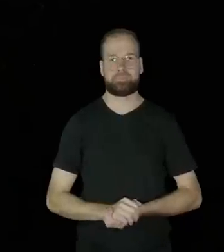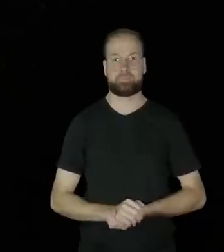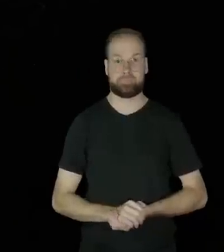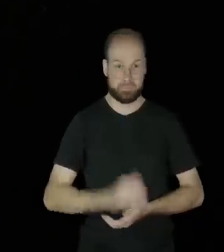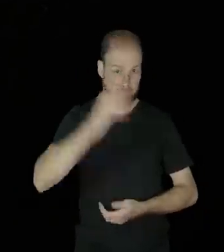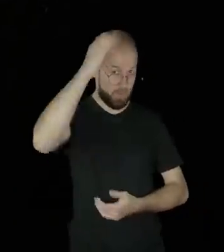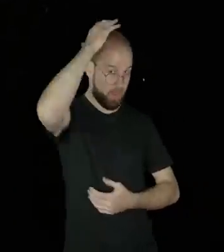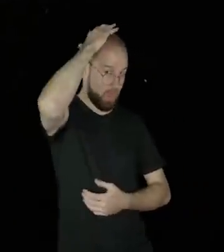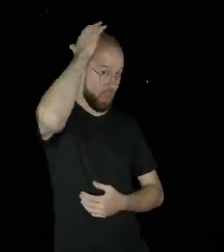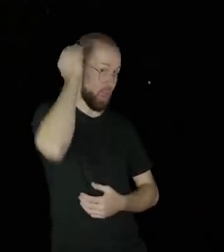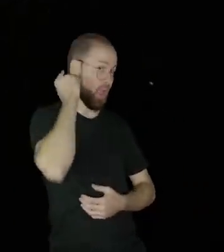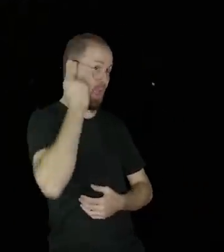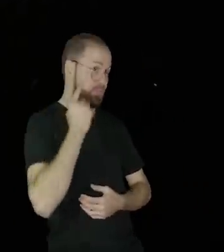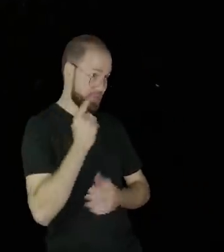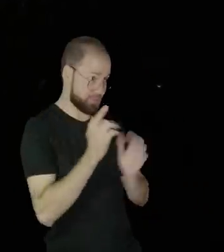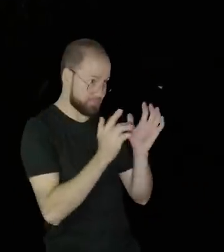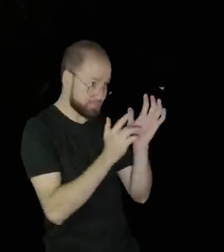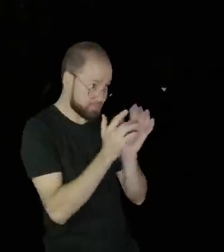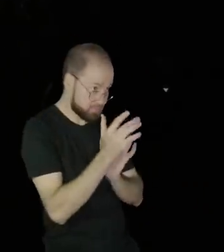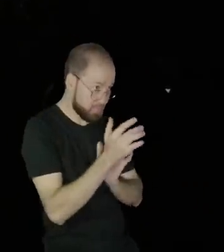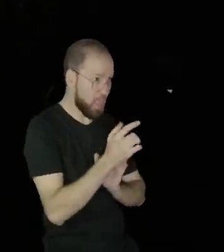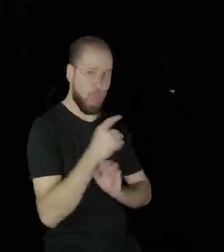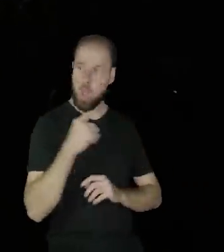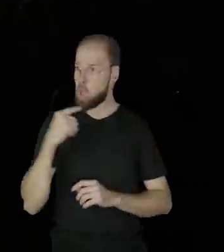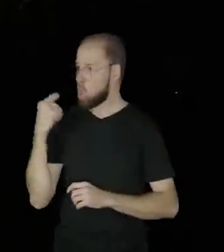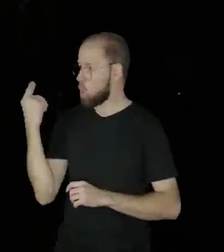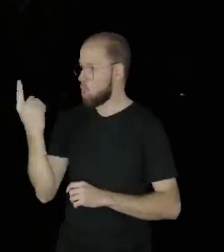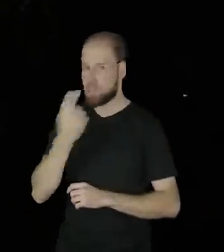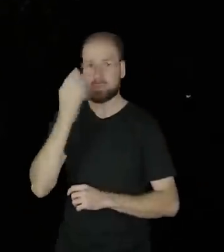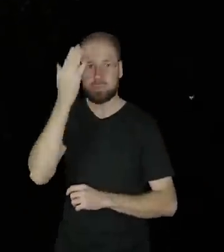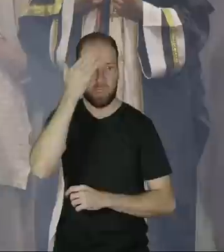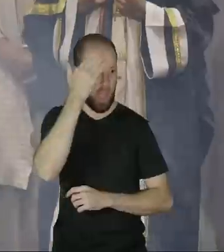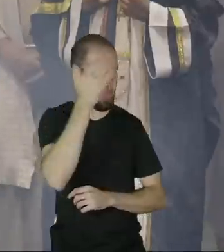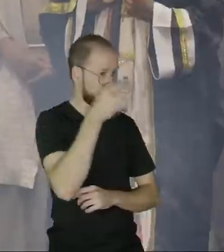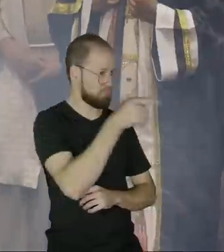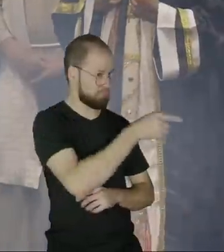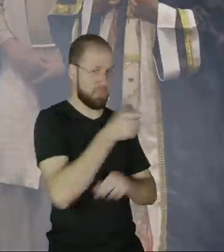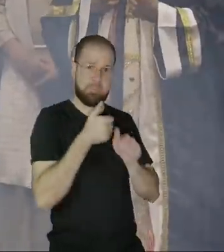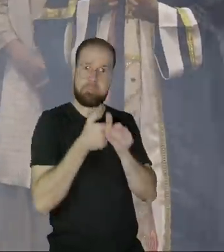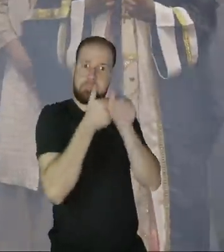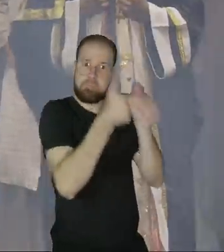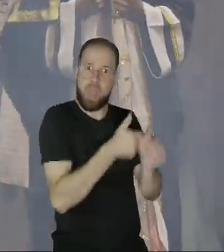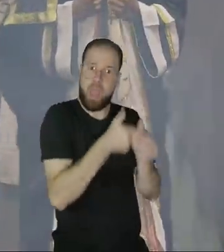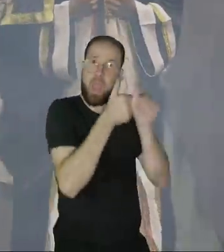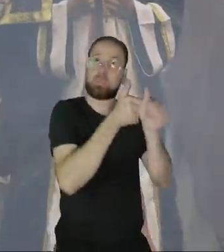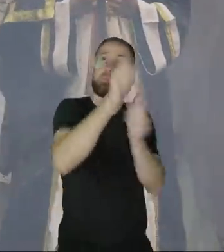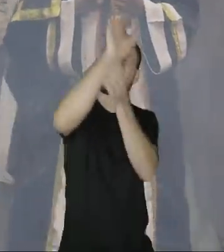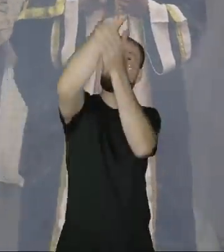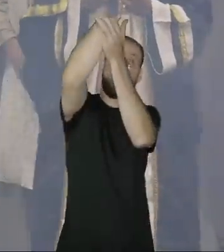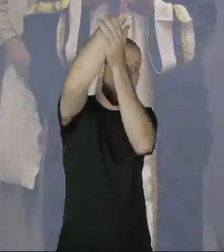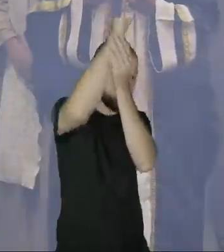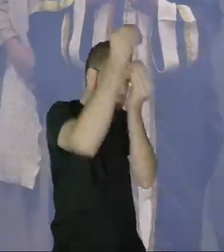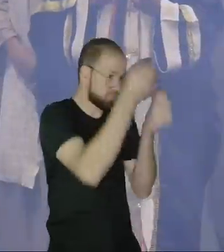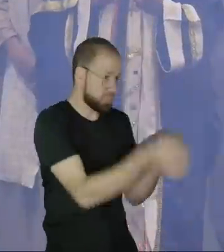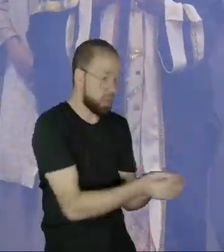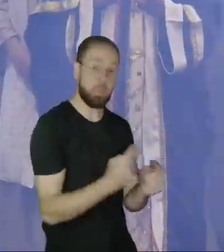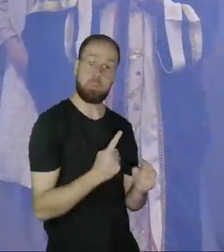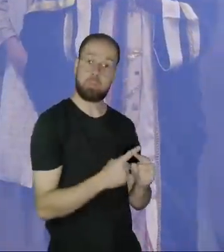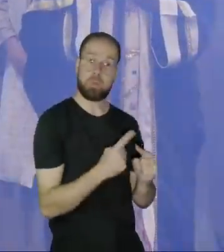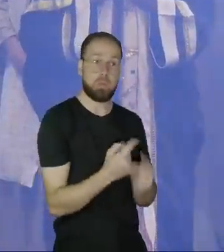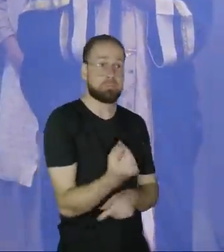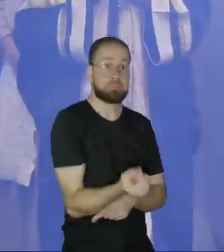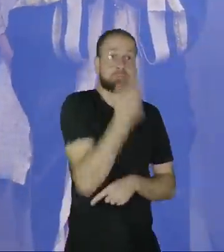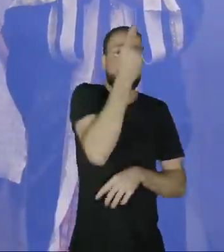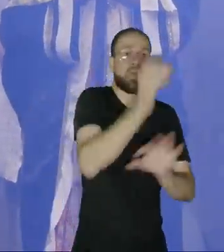Rabi, bem sabemos que é mestre vindo de Deus, porque ninguém pode fazer